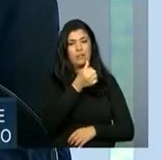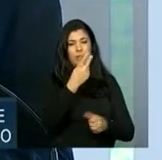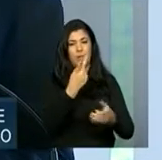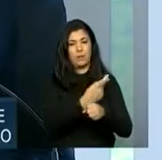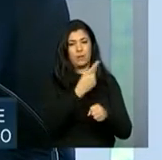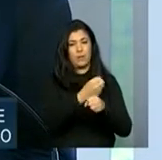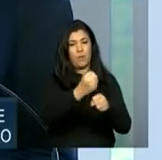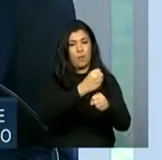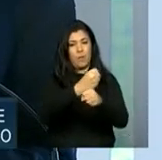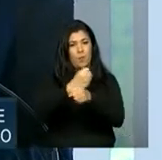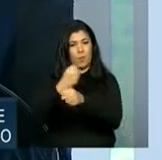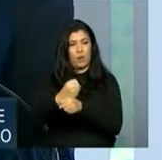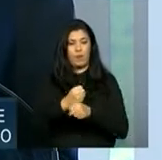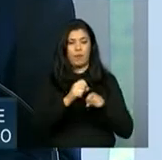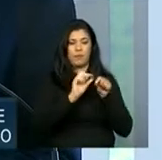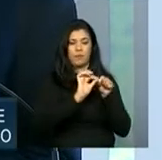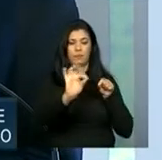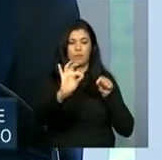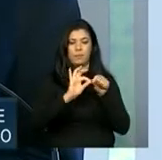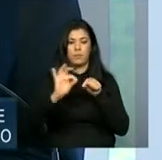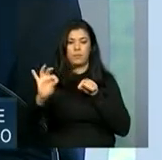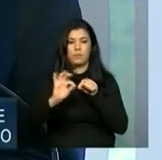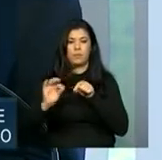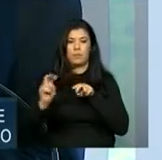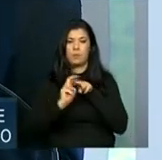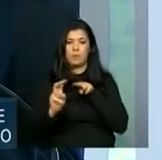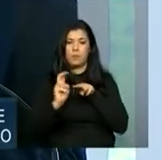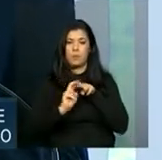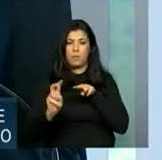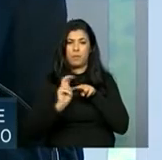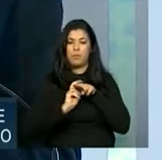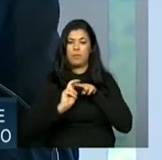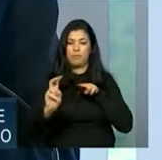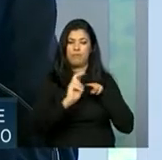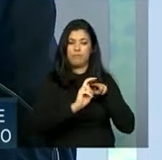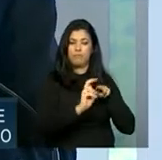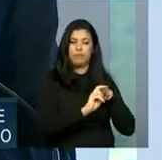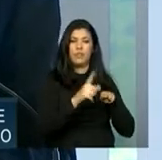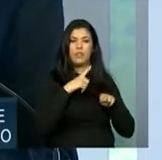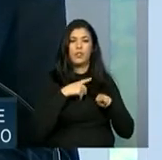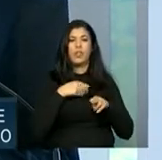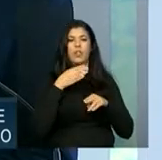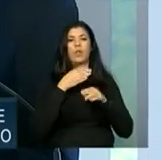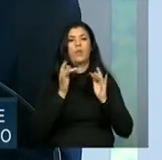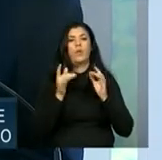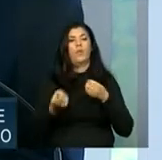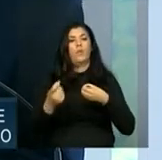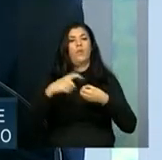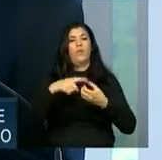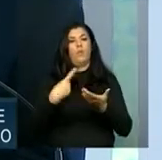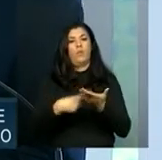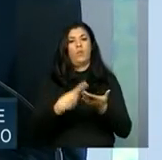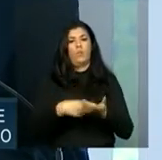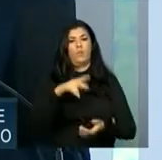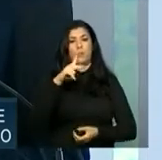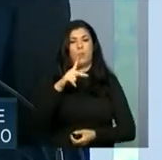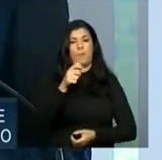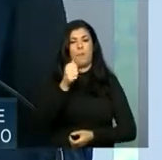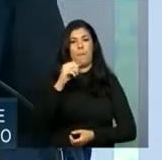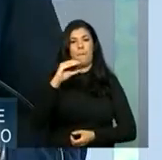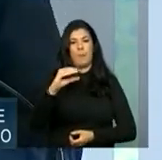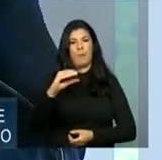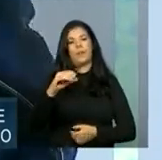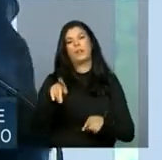de linhas de metrô e Muitas delas inclusive com participação do PAC como é a linha 18 do